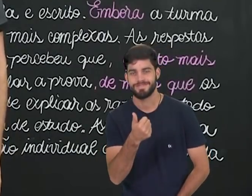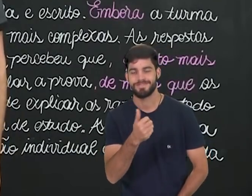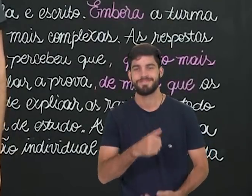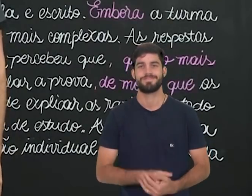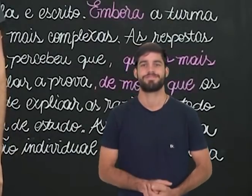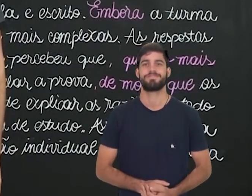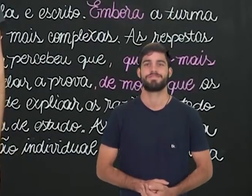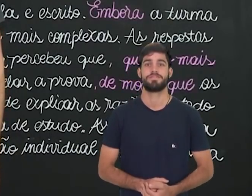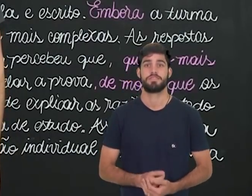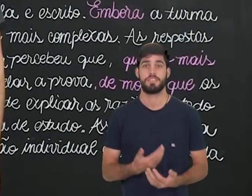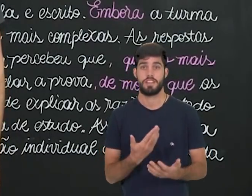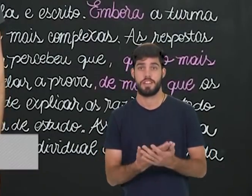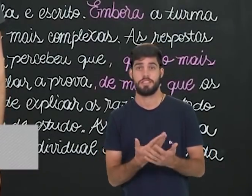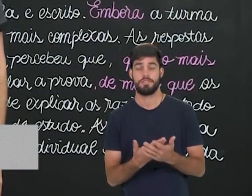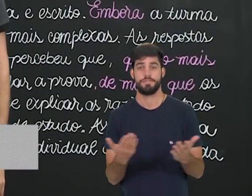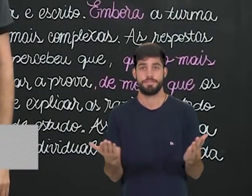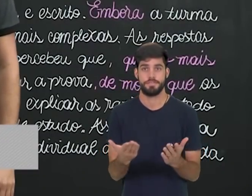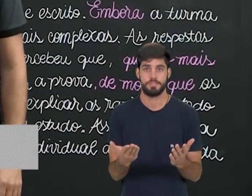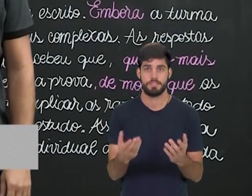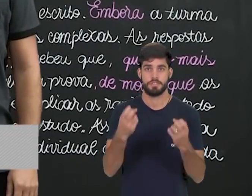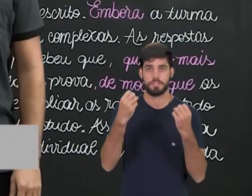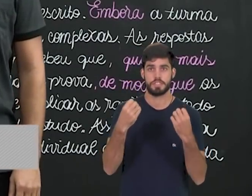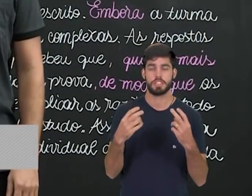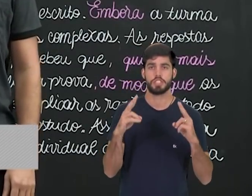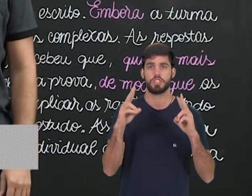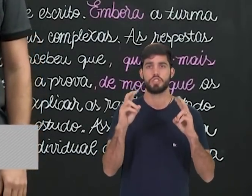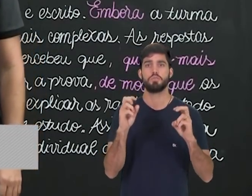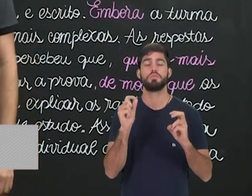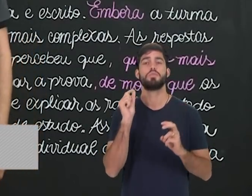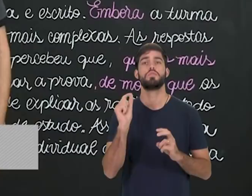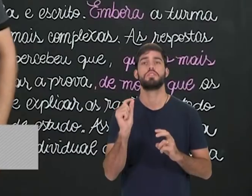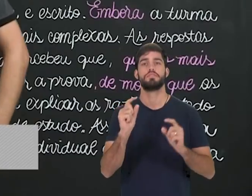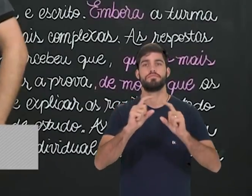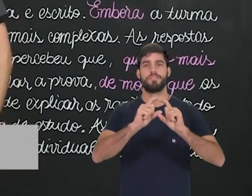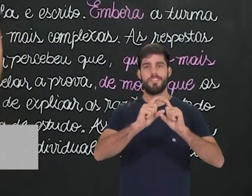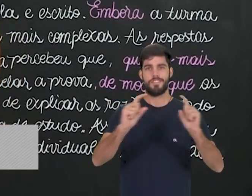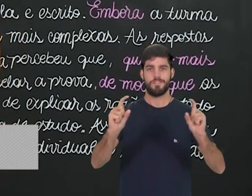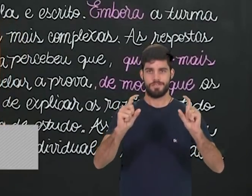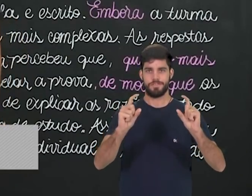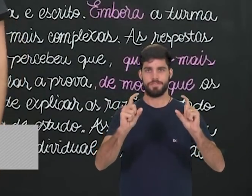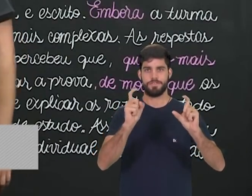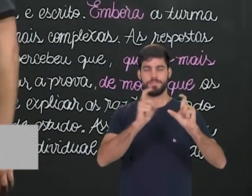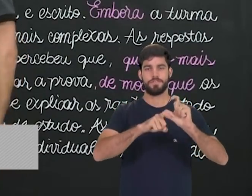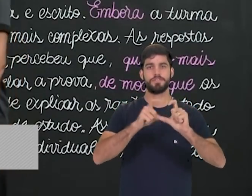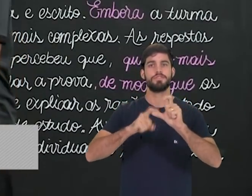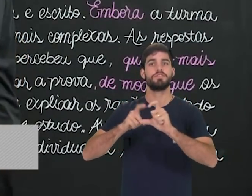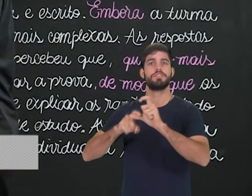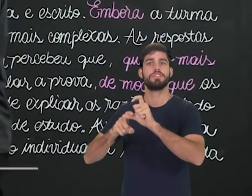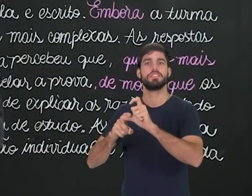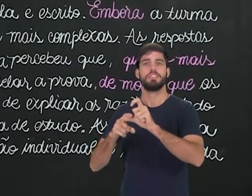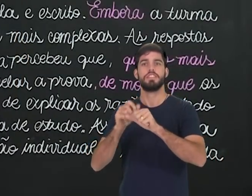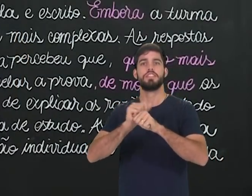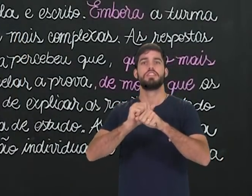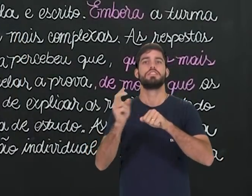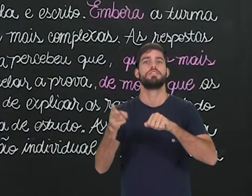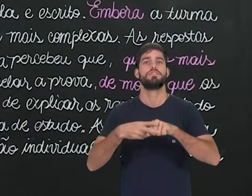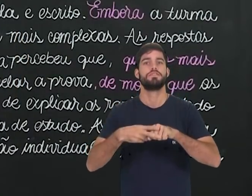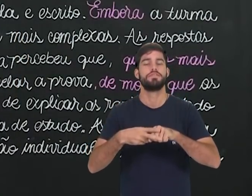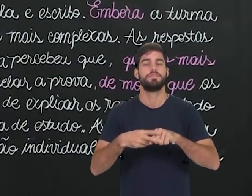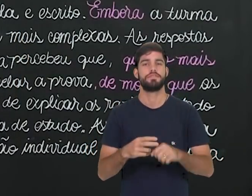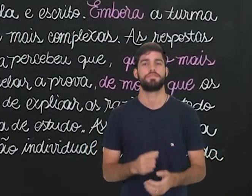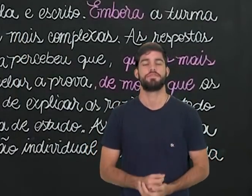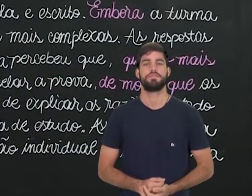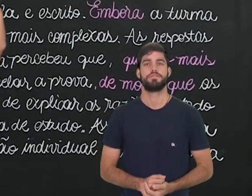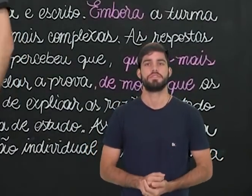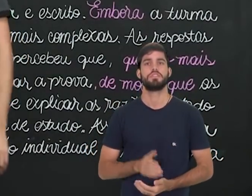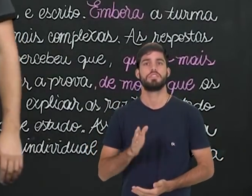Tudo bem? Na aula de hoje a gente vai falar sobre orações subordinadas adverbiais. Bom, já sabemos que as